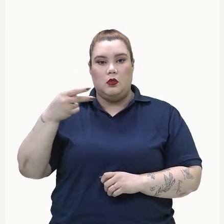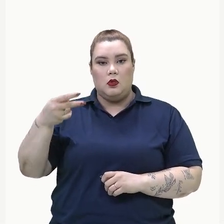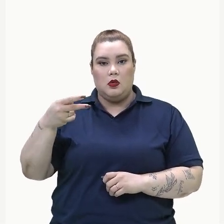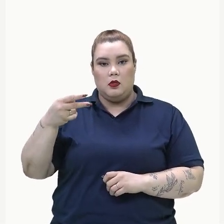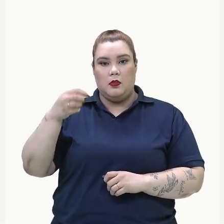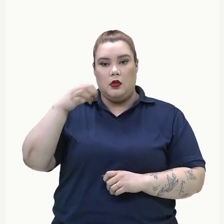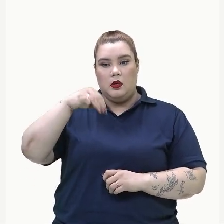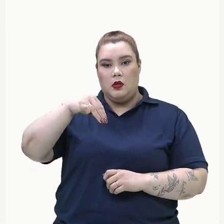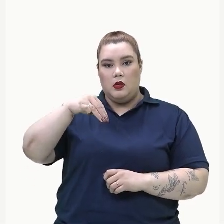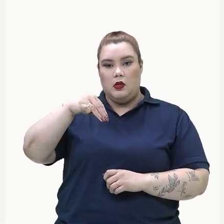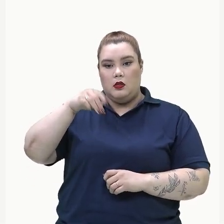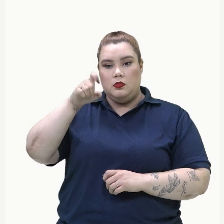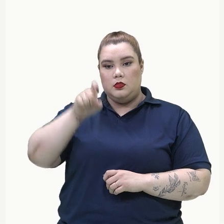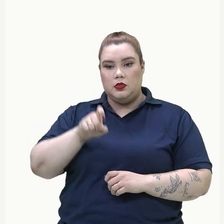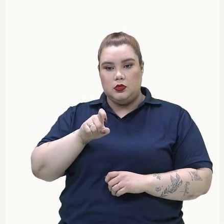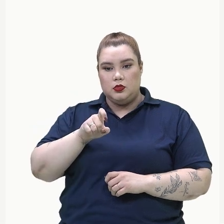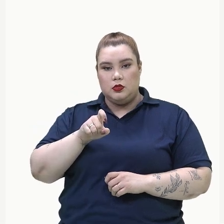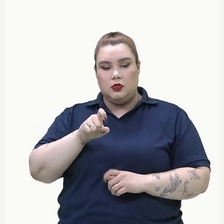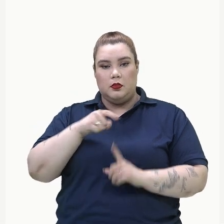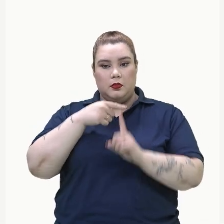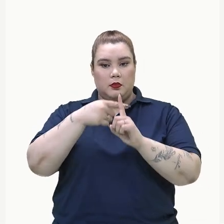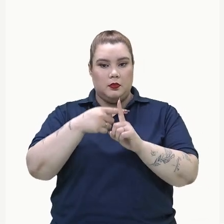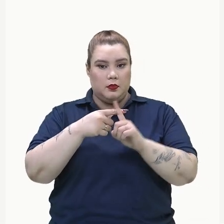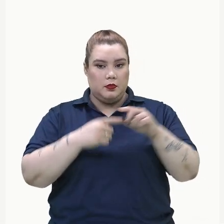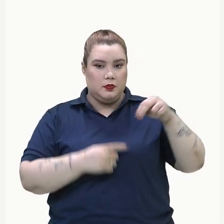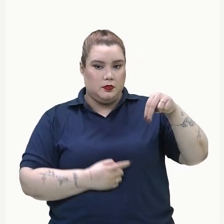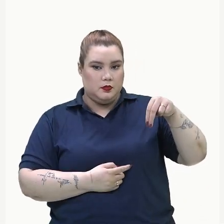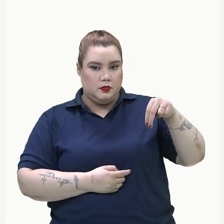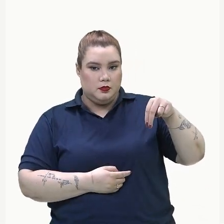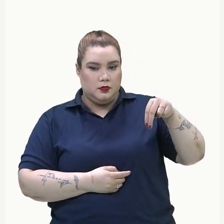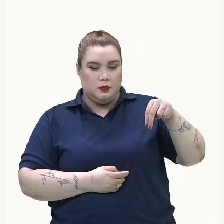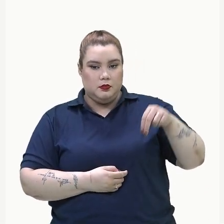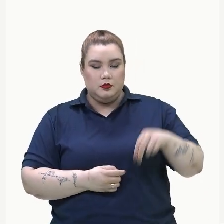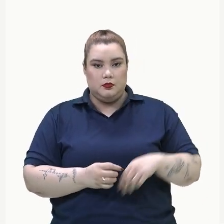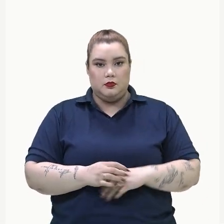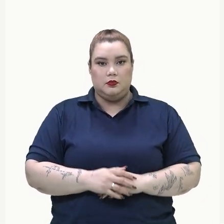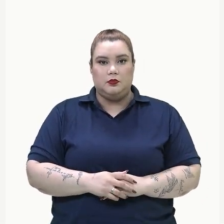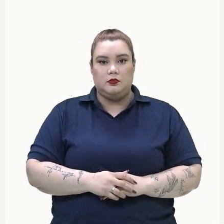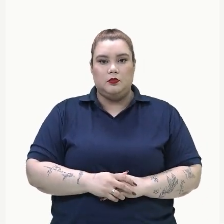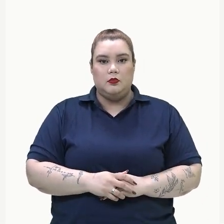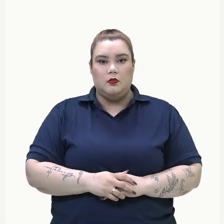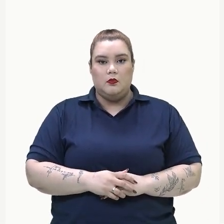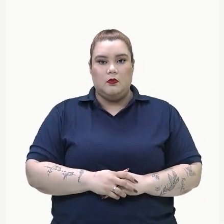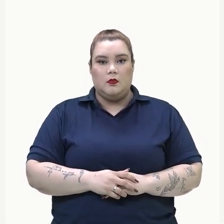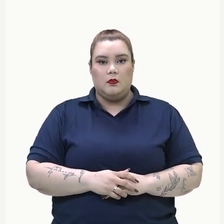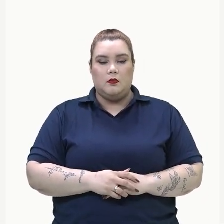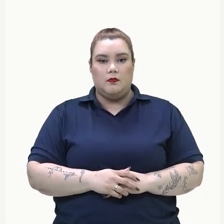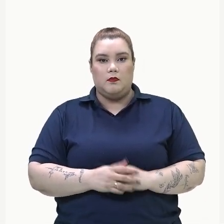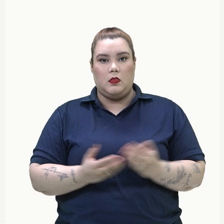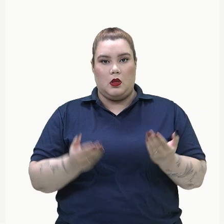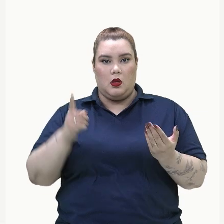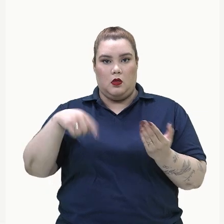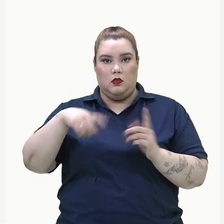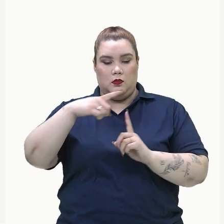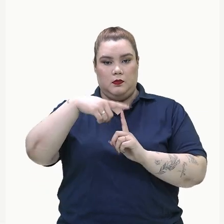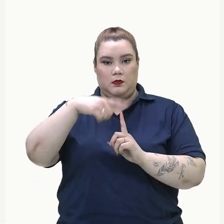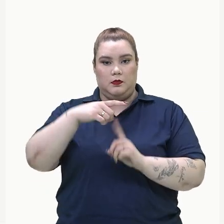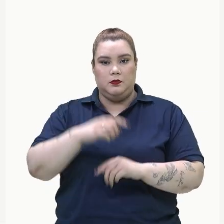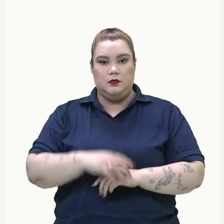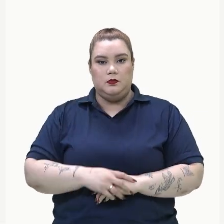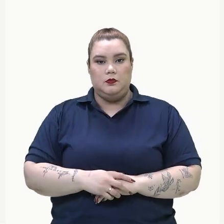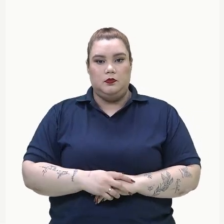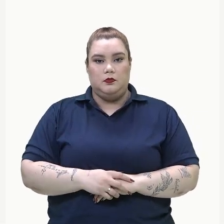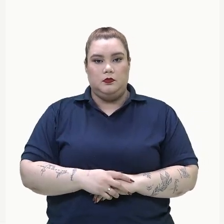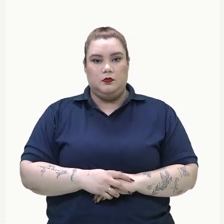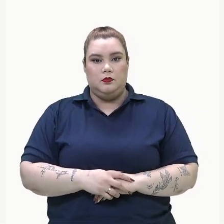igual a mx mais n, tá? Esse é o formato.